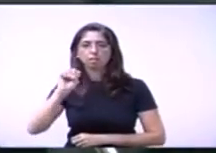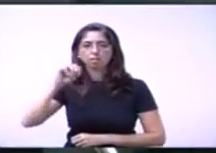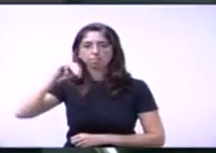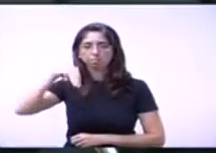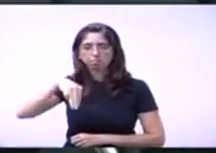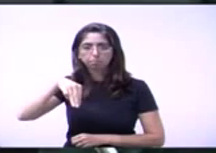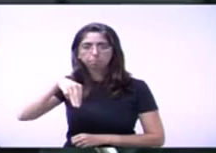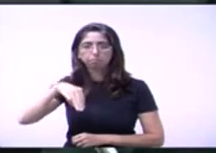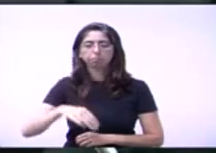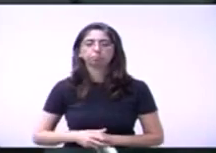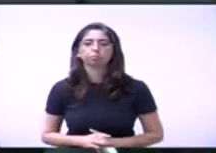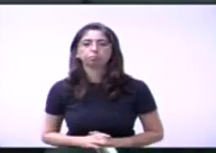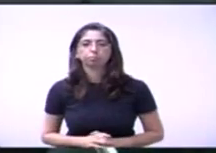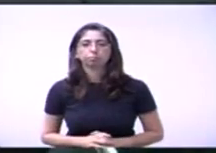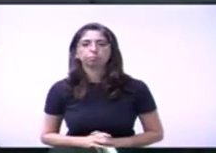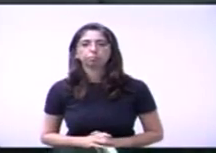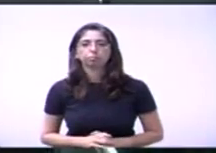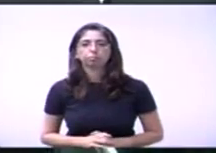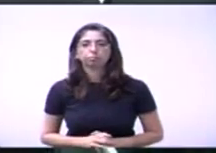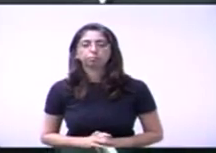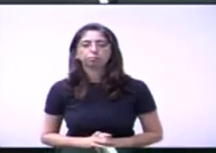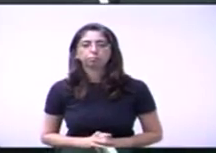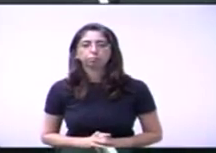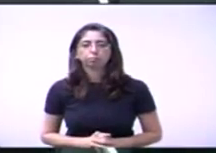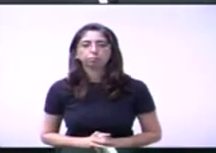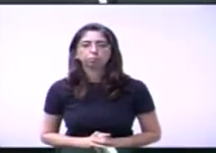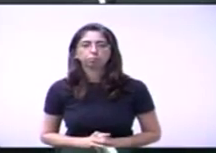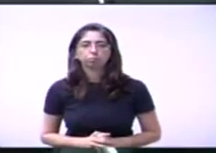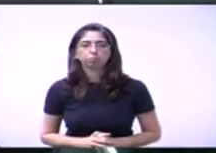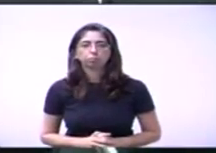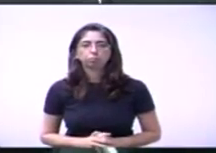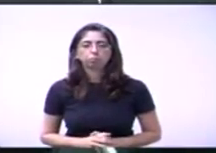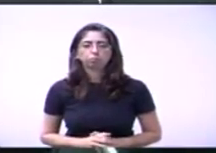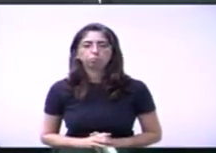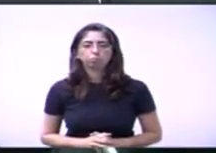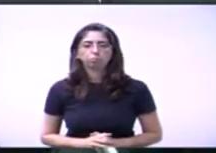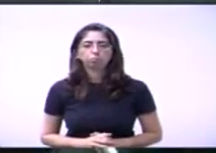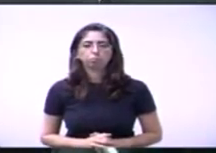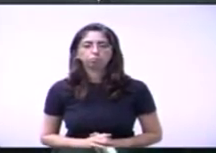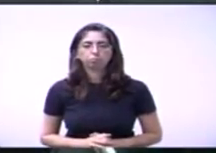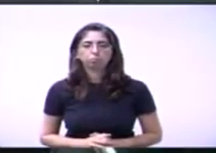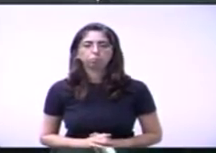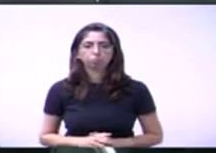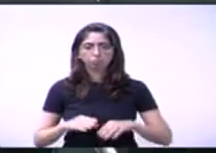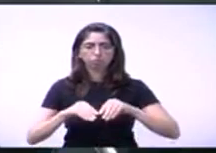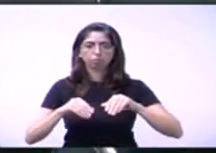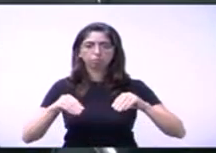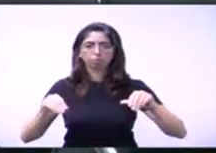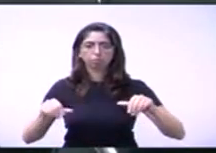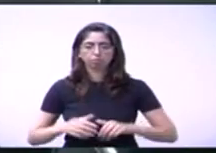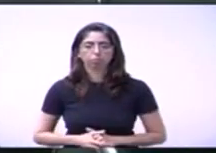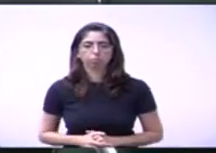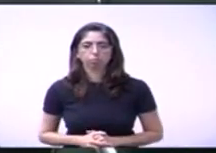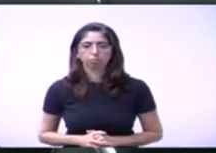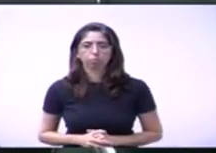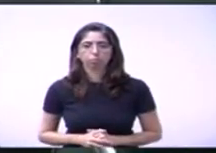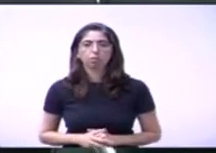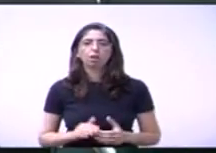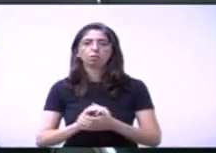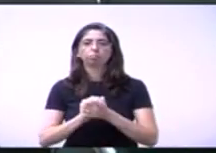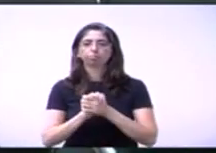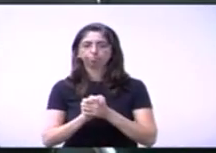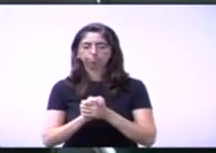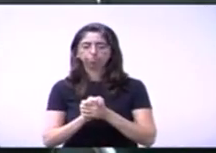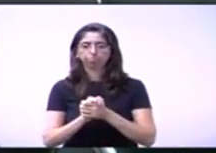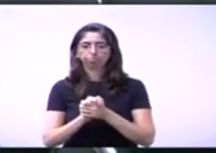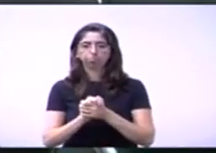CAISM, alocado na Unicamp. 18. Do vereador Danilo Barros, de